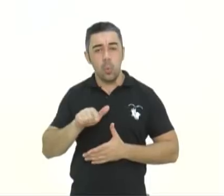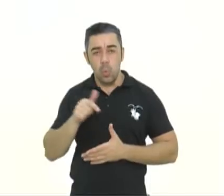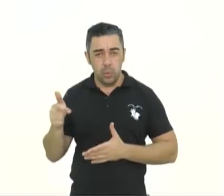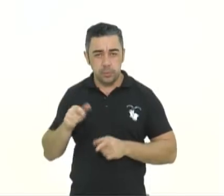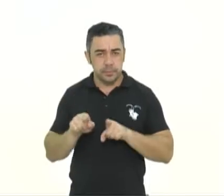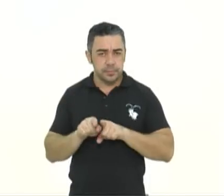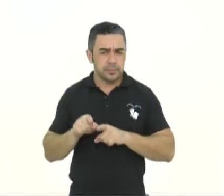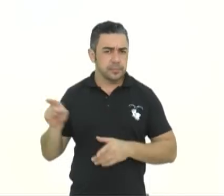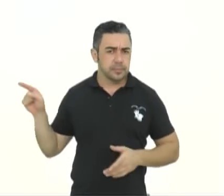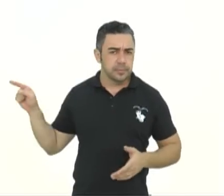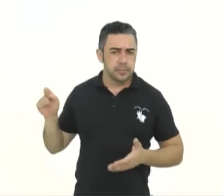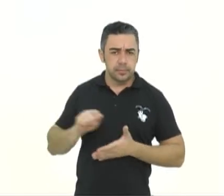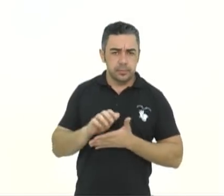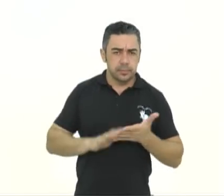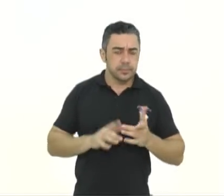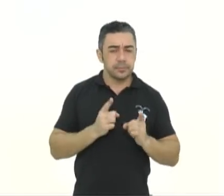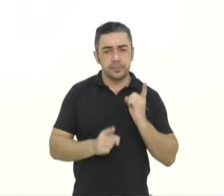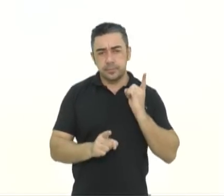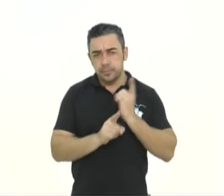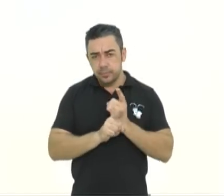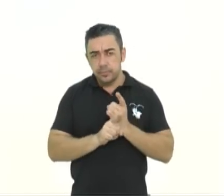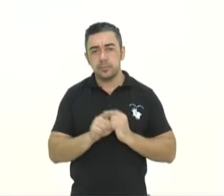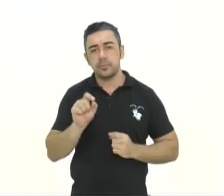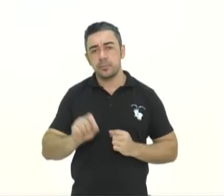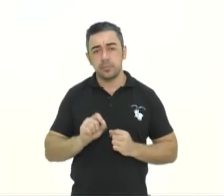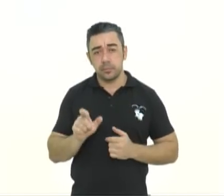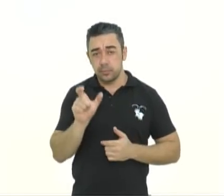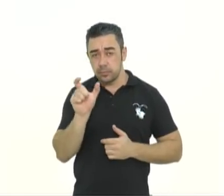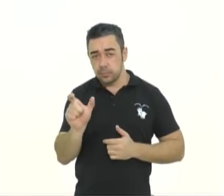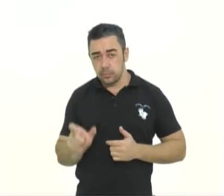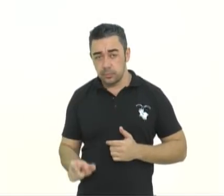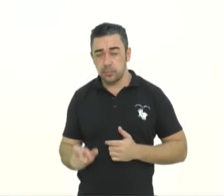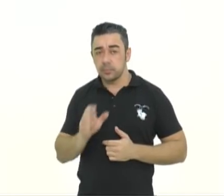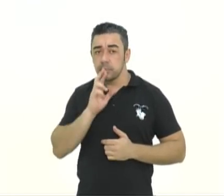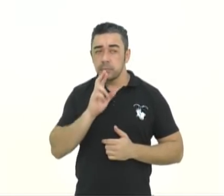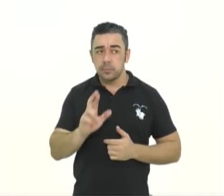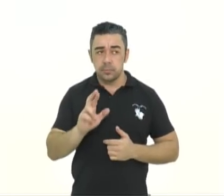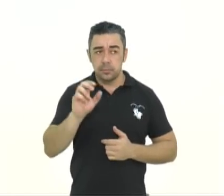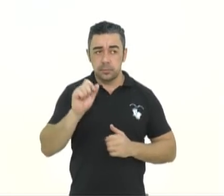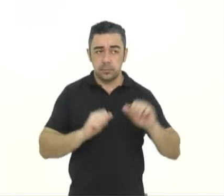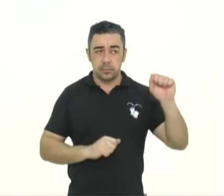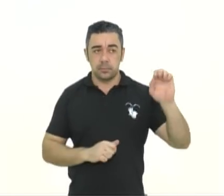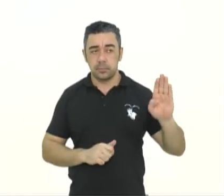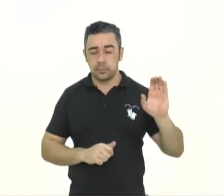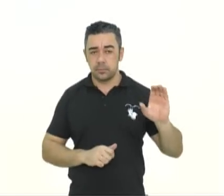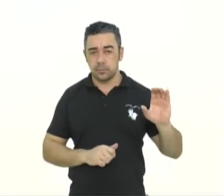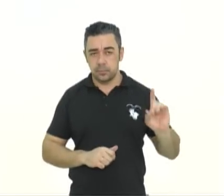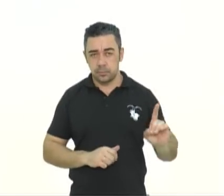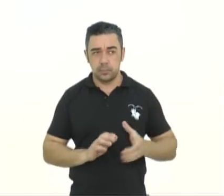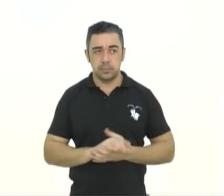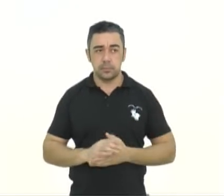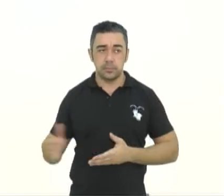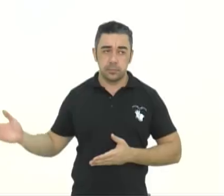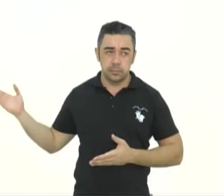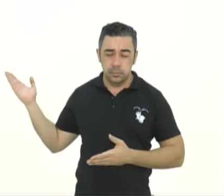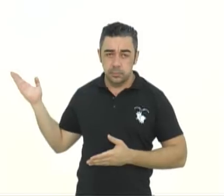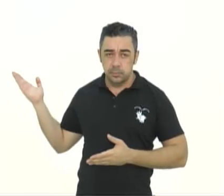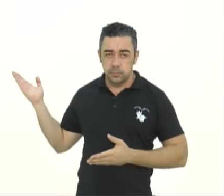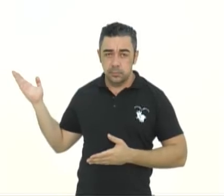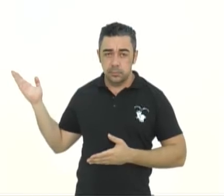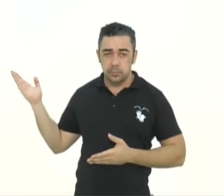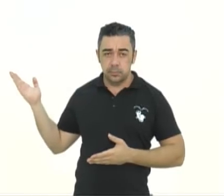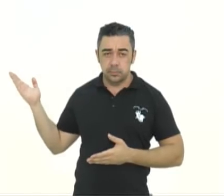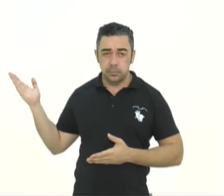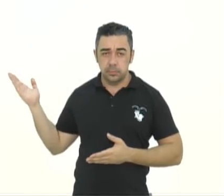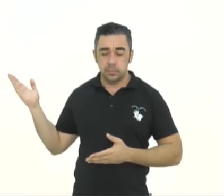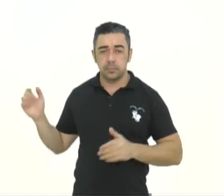Então, nesse exercício, você deve identificar nessas palavras nas alternativas abaixo. Carimbó e caçula, abajur e